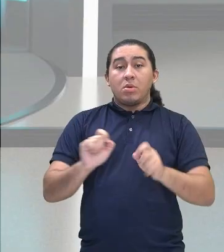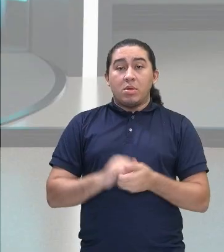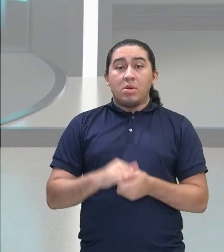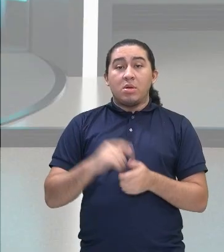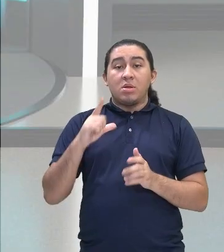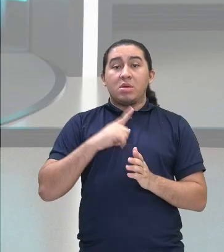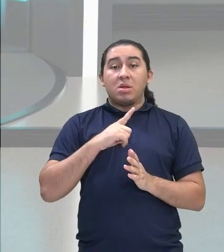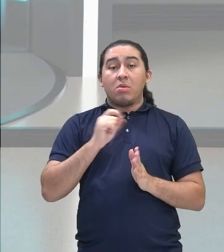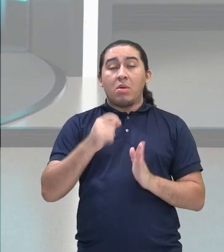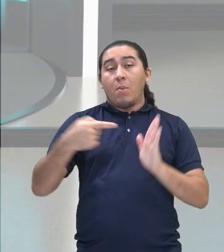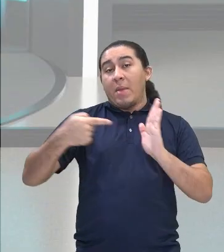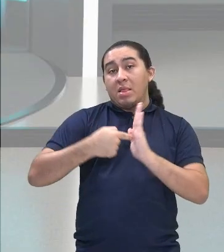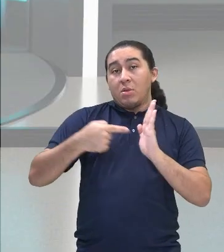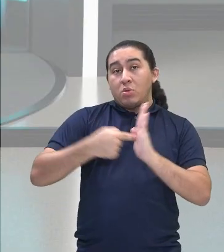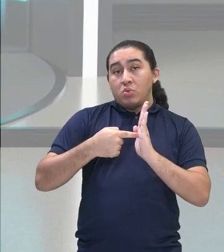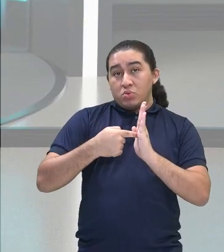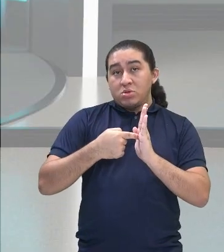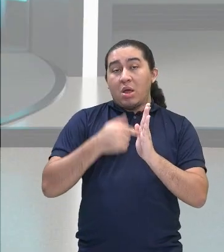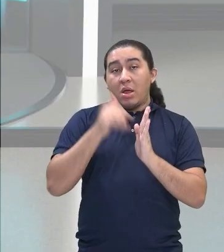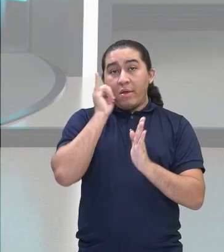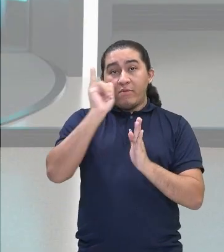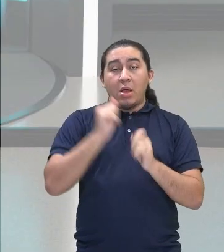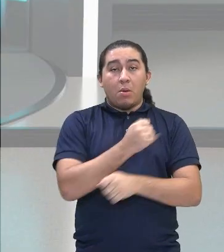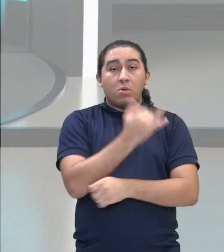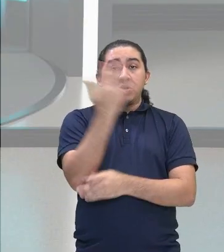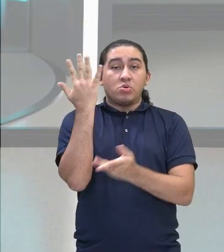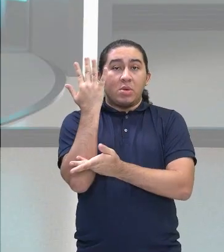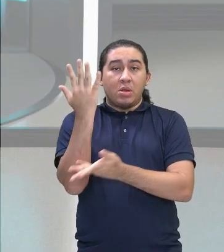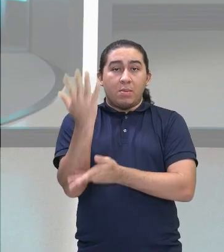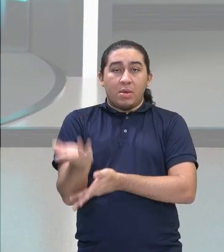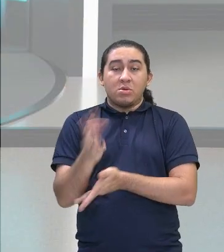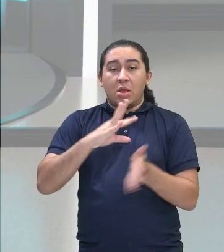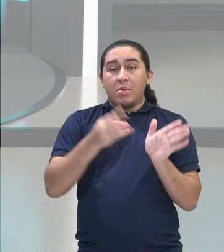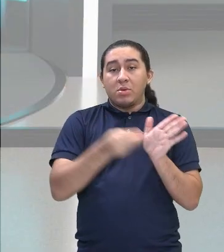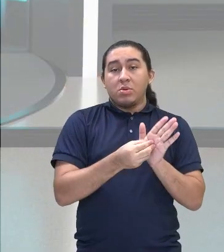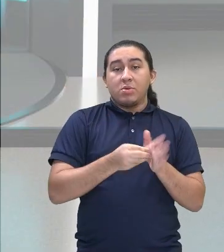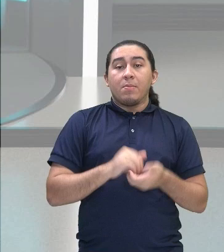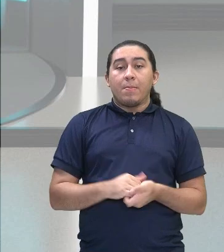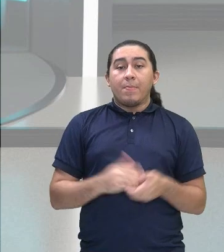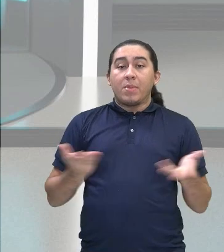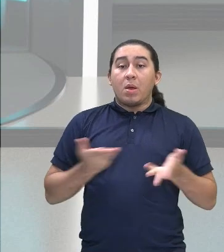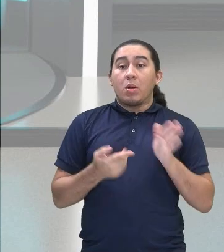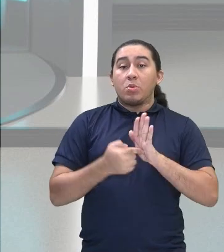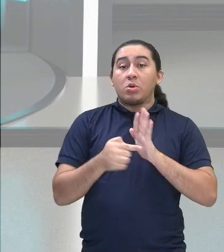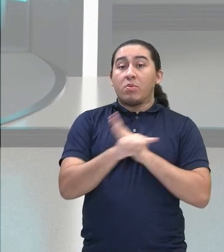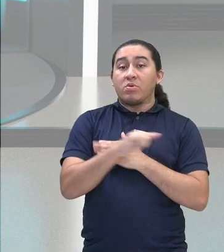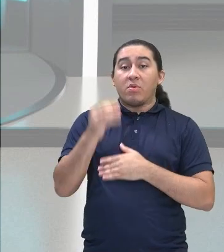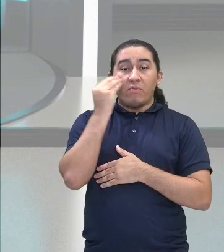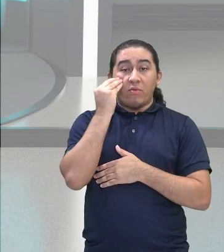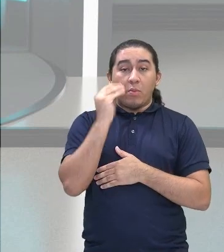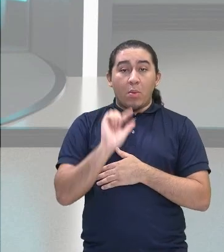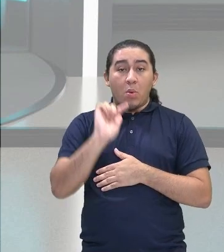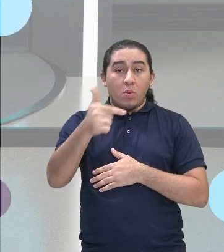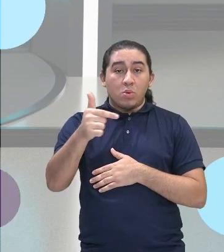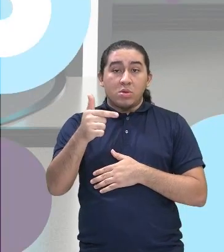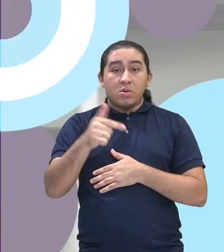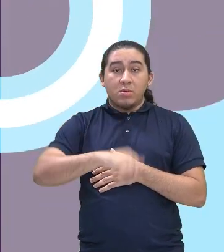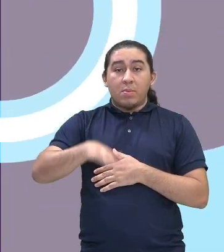ao desmatamento da Amazônia. E agora vamos mostrar para vocês uma outra